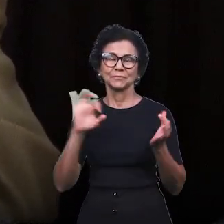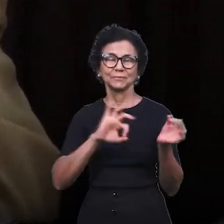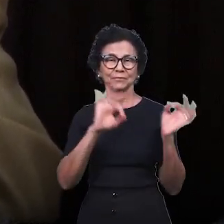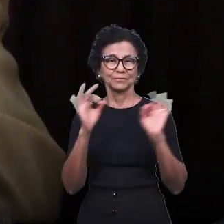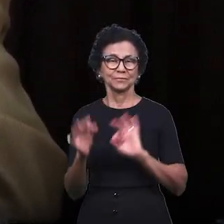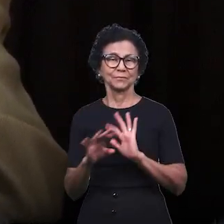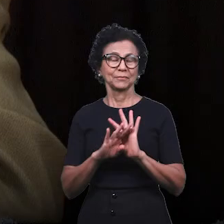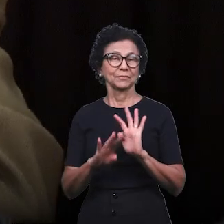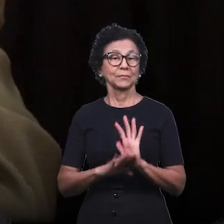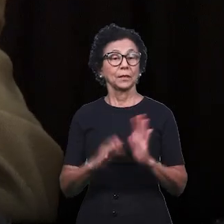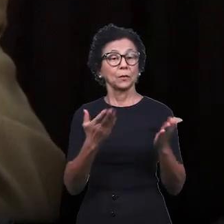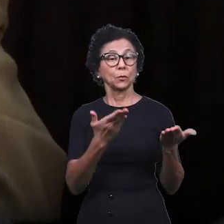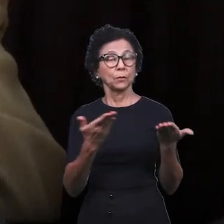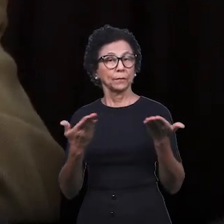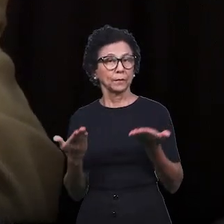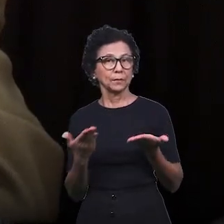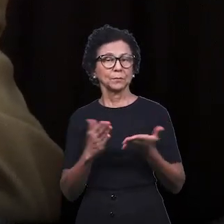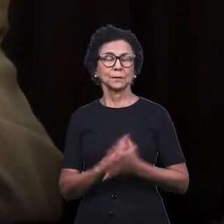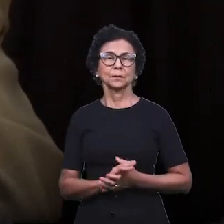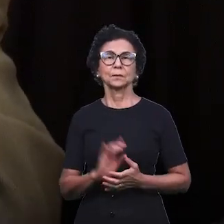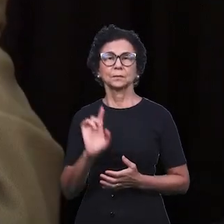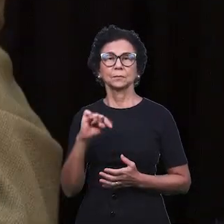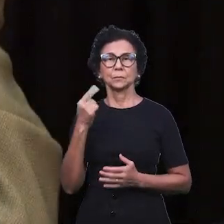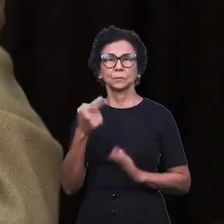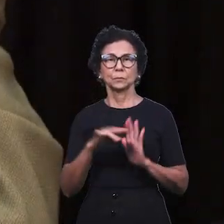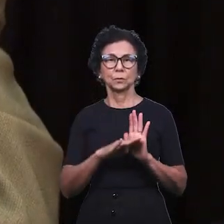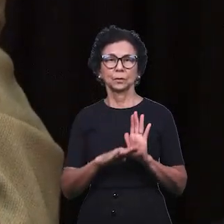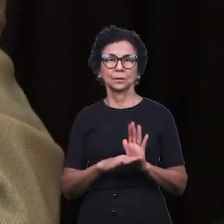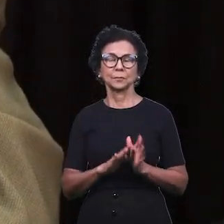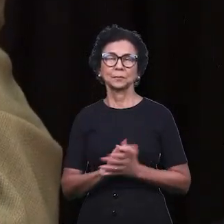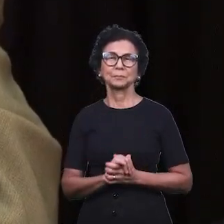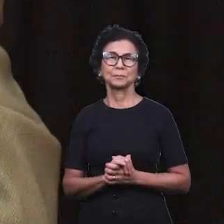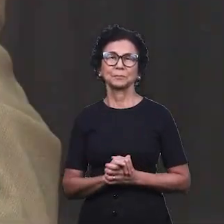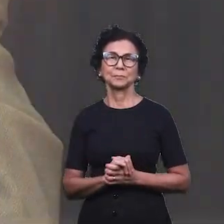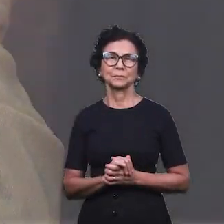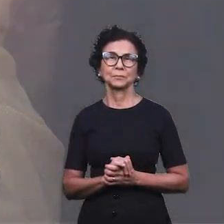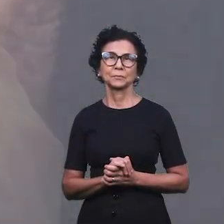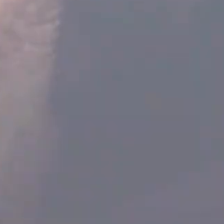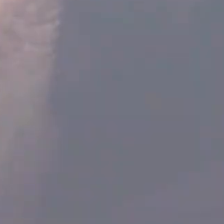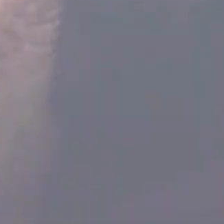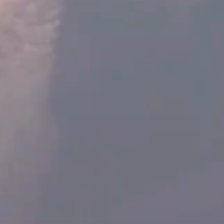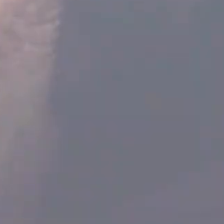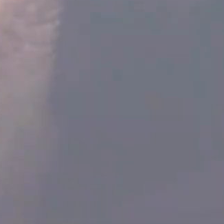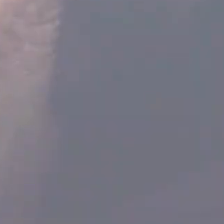te convidamos para mais uma na próxima edição. A paz do Senhor.